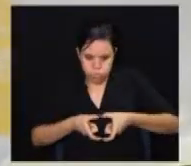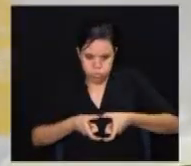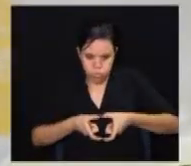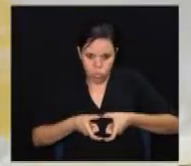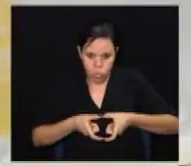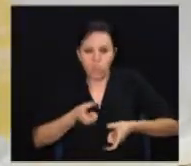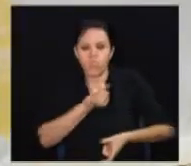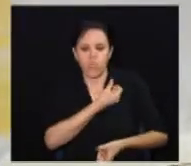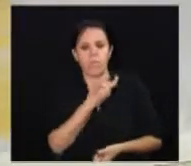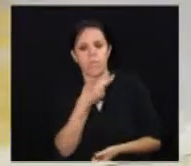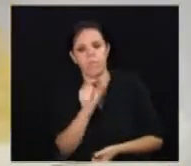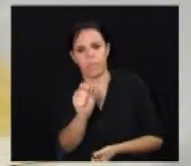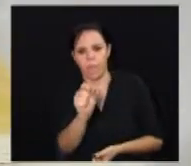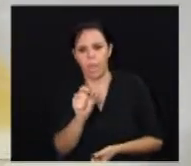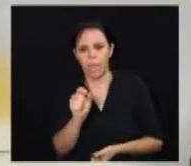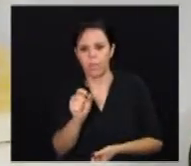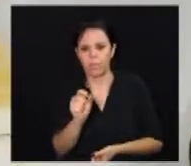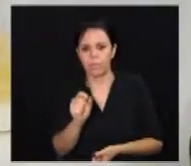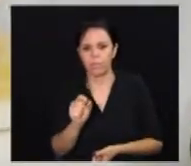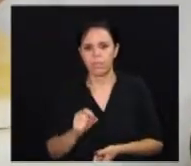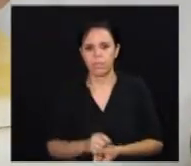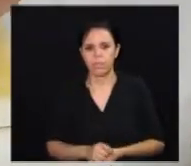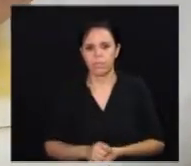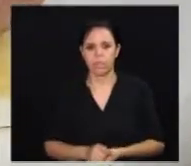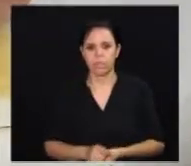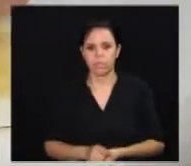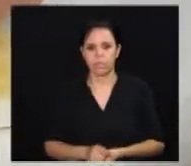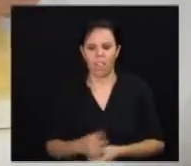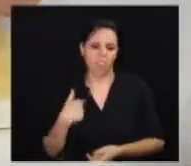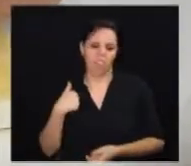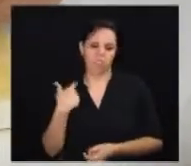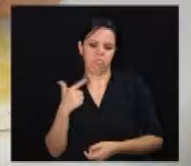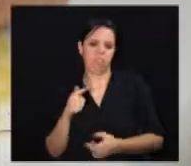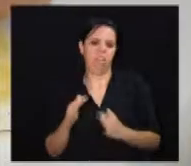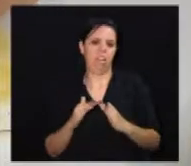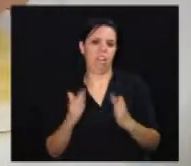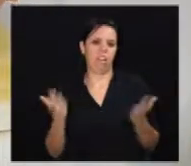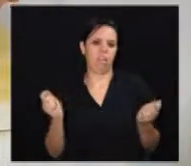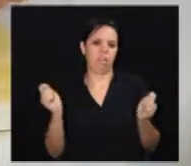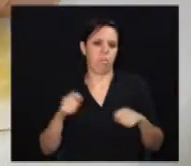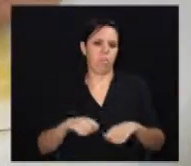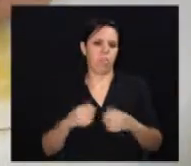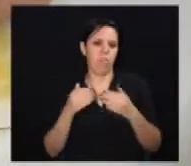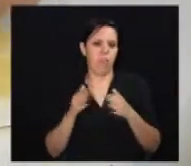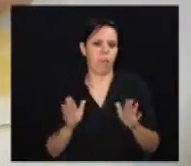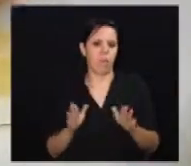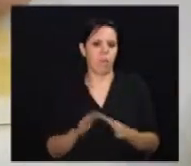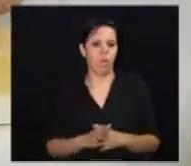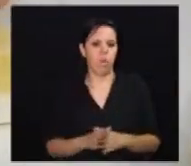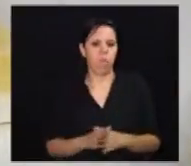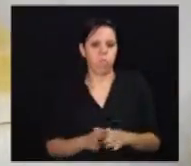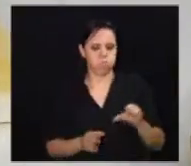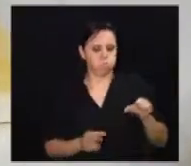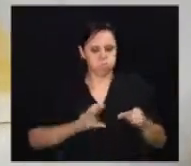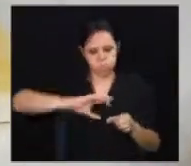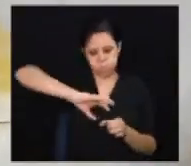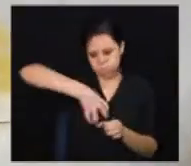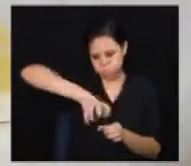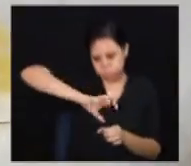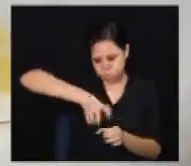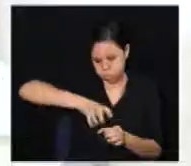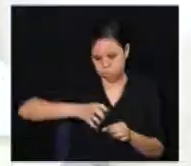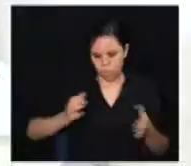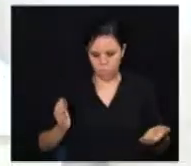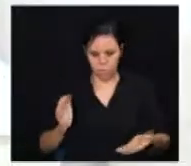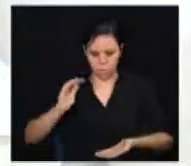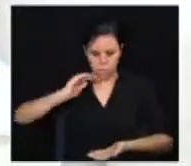número 10. Número 10. Número 10 centímetros de aro. Ah, eu não tenho aro em casa. Eu posso abrir com o quê? Pode cortar com uma tampinha, com um tupperware,